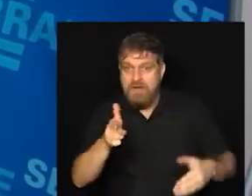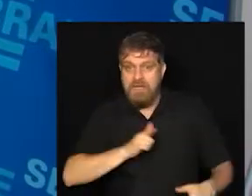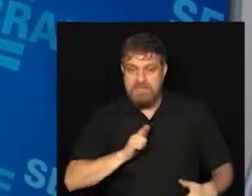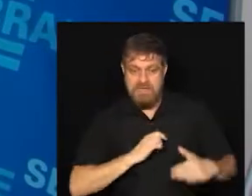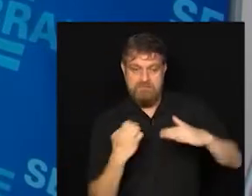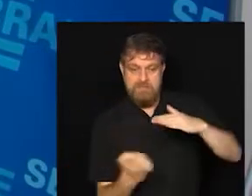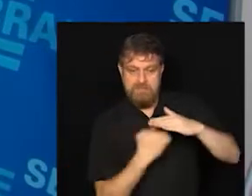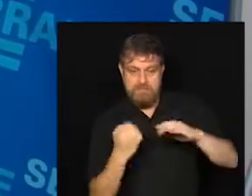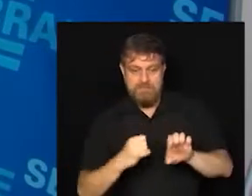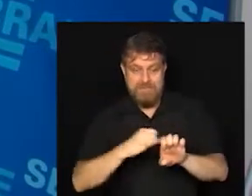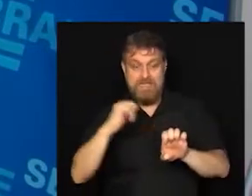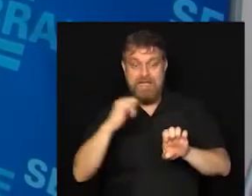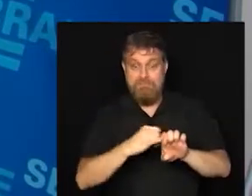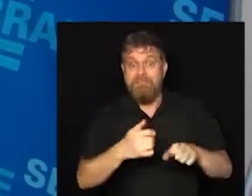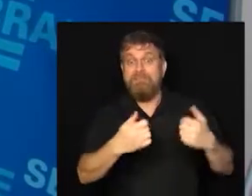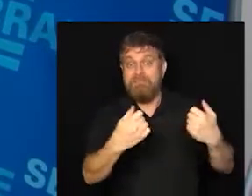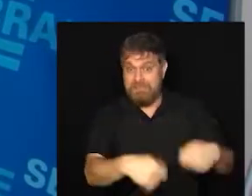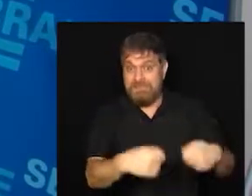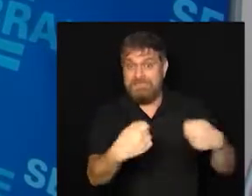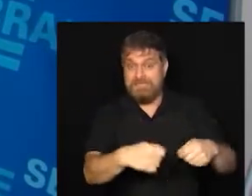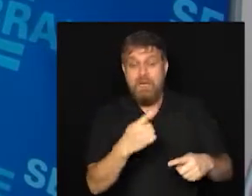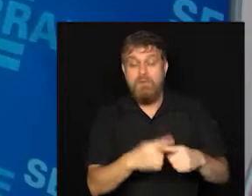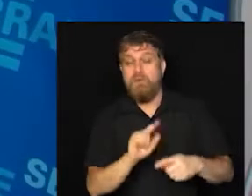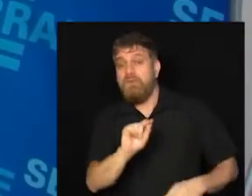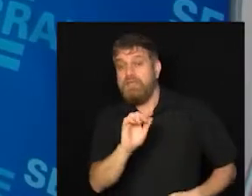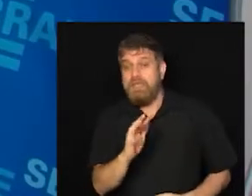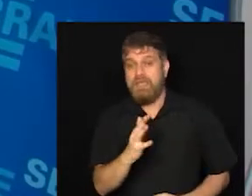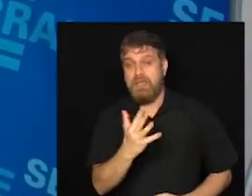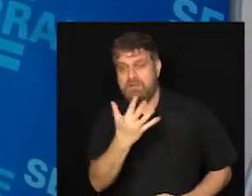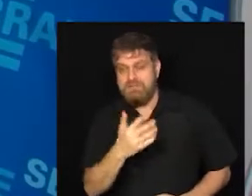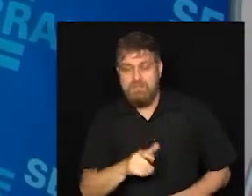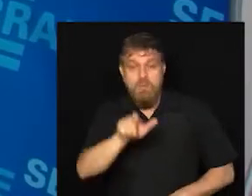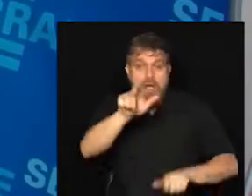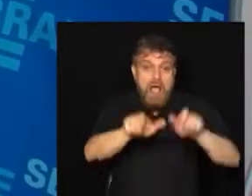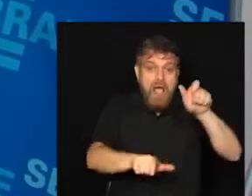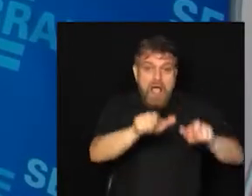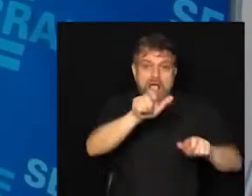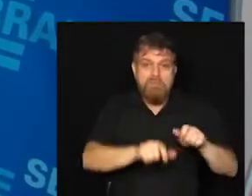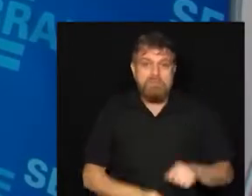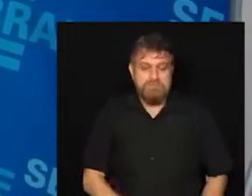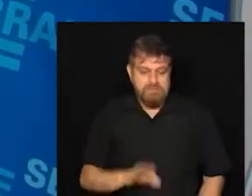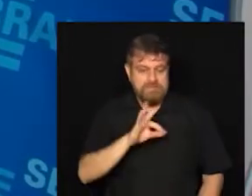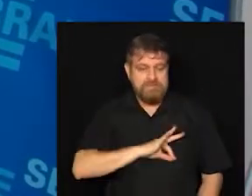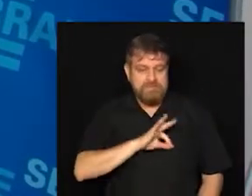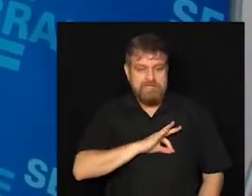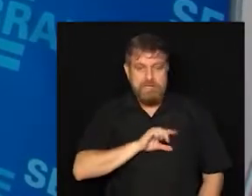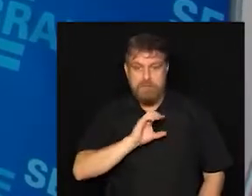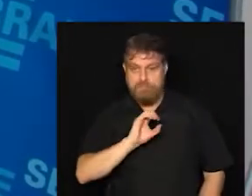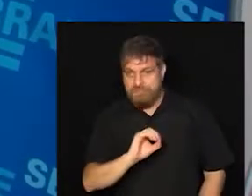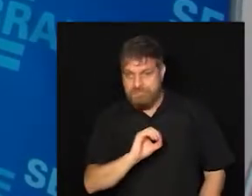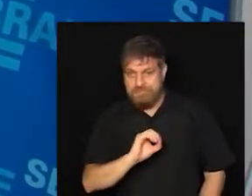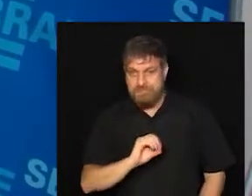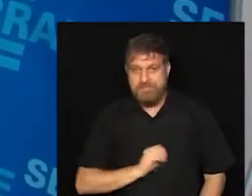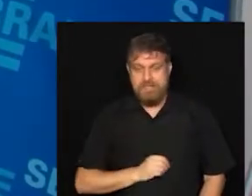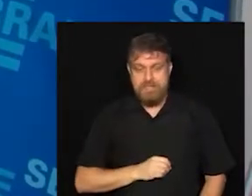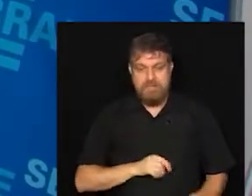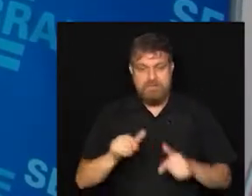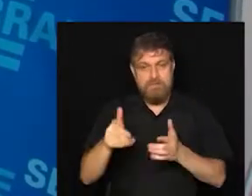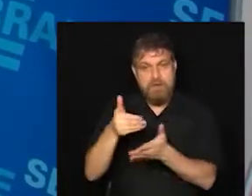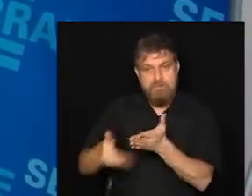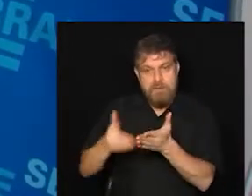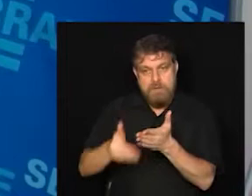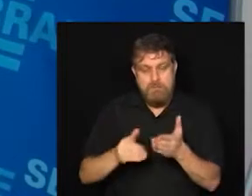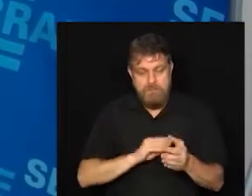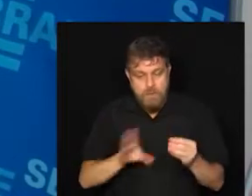houve um aumento no empreendedorismo por necessidade, justamente por conta disso. Muitas pessoas perderam as suas próprias rendas, as pessoas estão